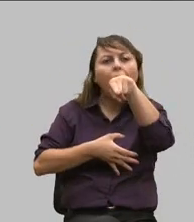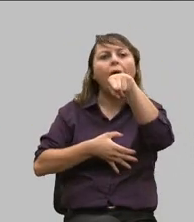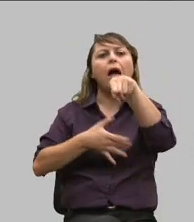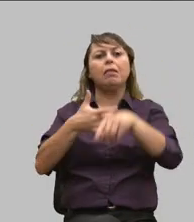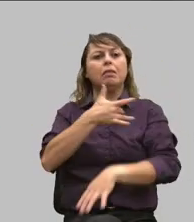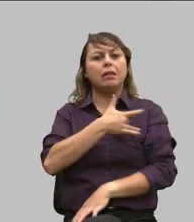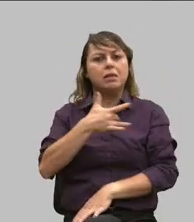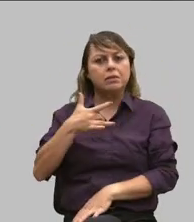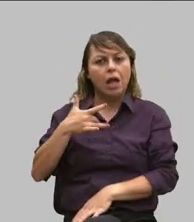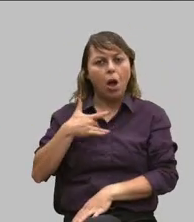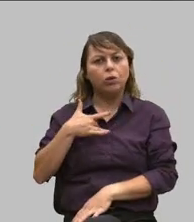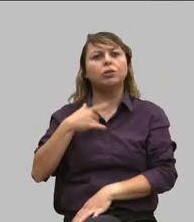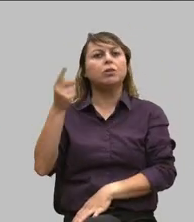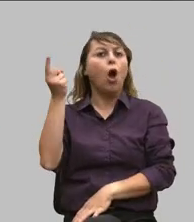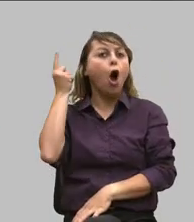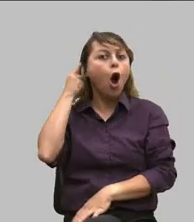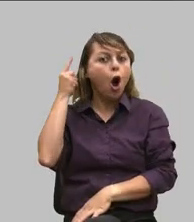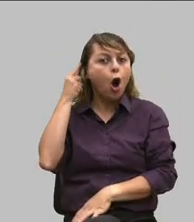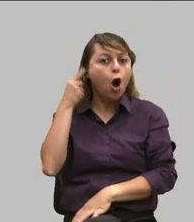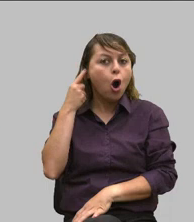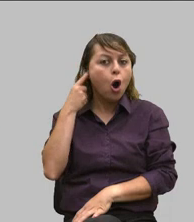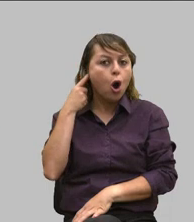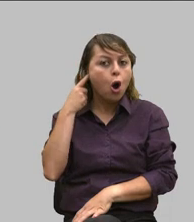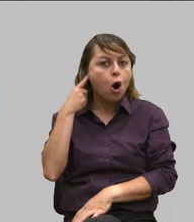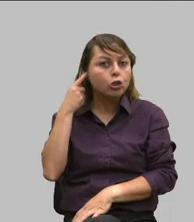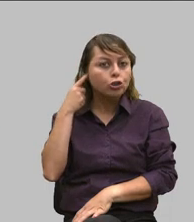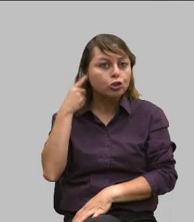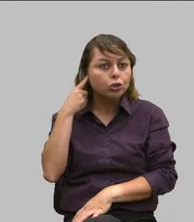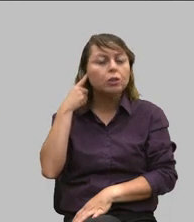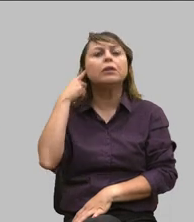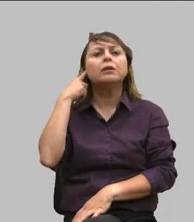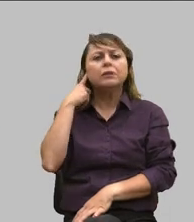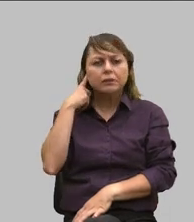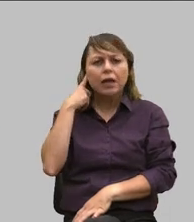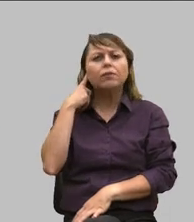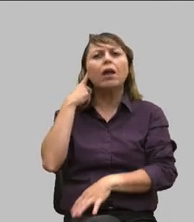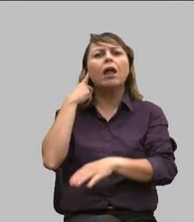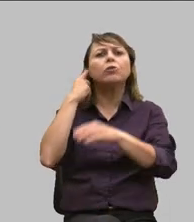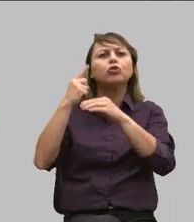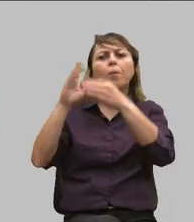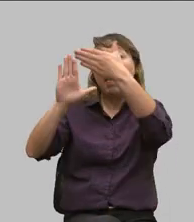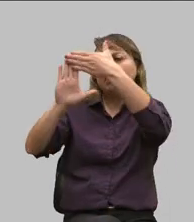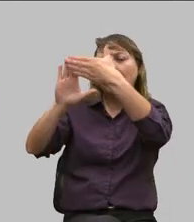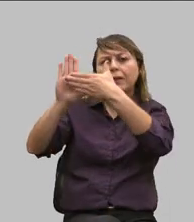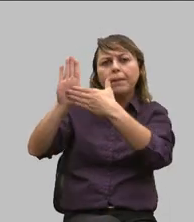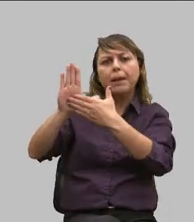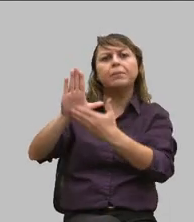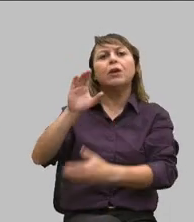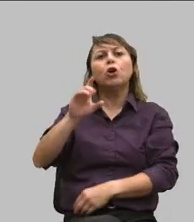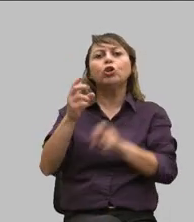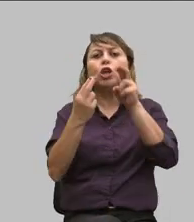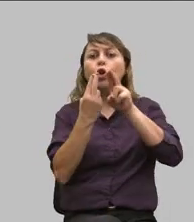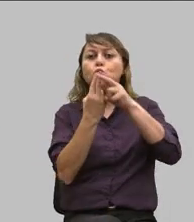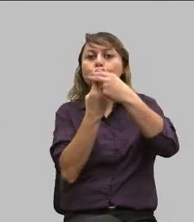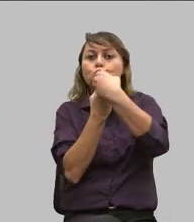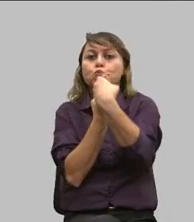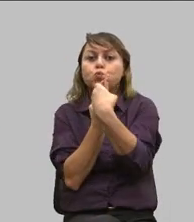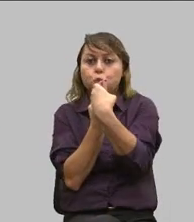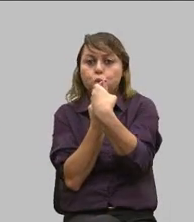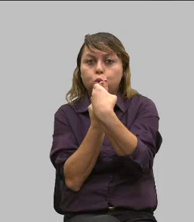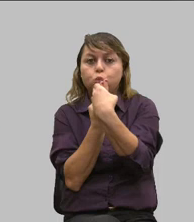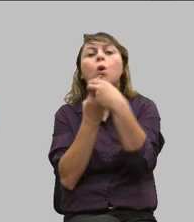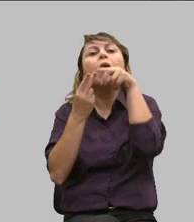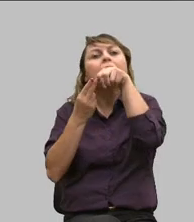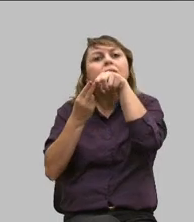a saúde auditiva O que que a gente tá falando a gente tá falando de um incremento da tabela SUS do valor SUS para custeio das